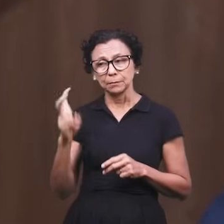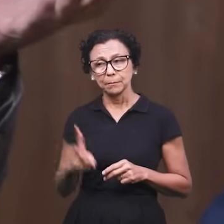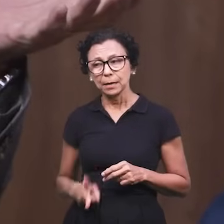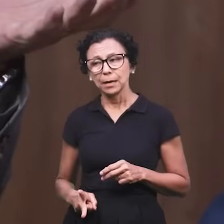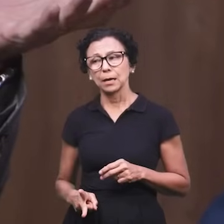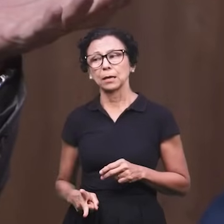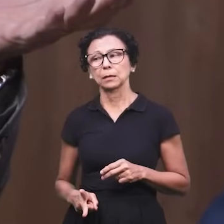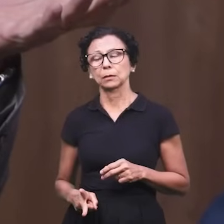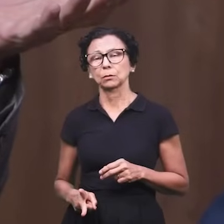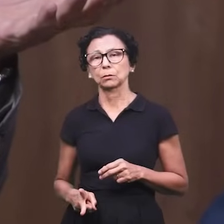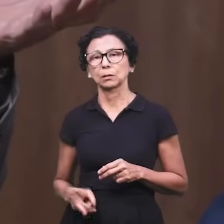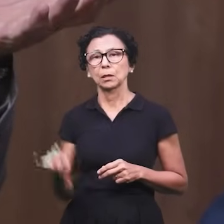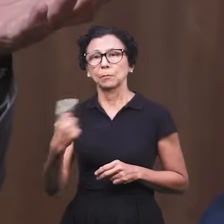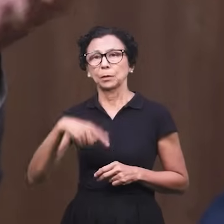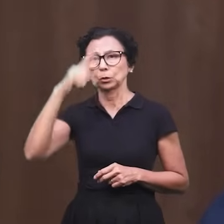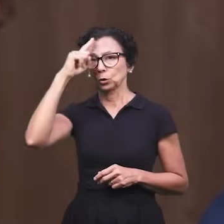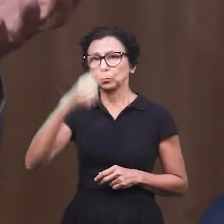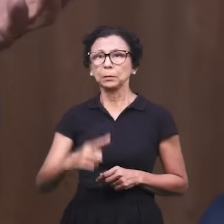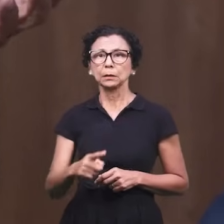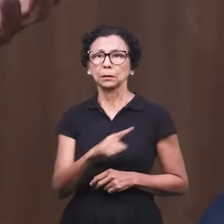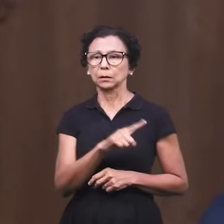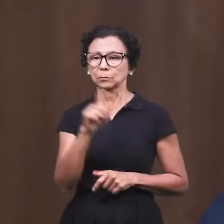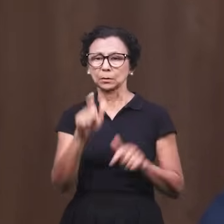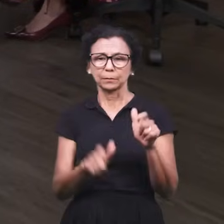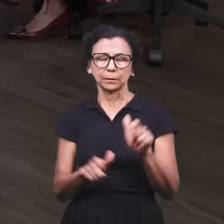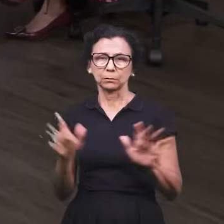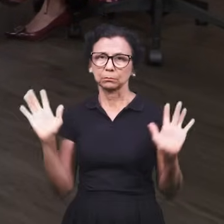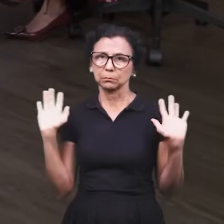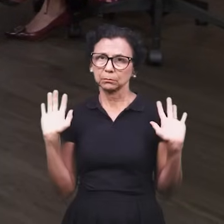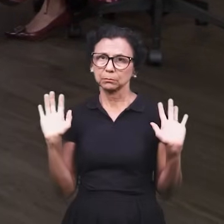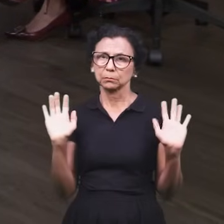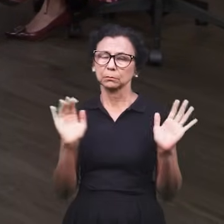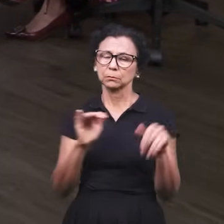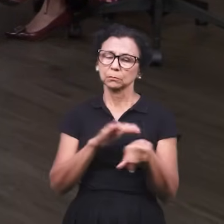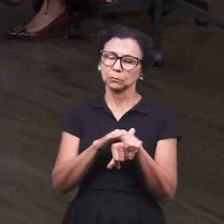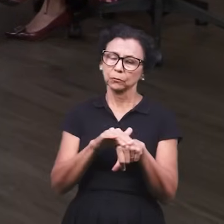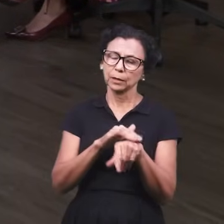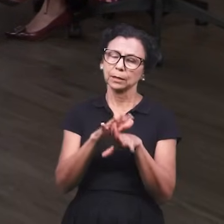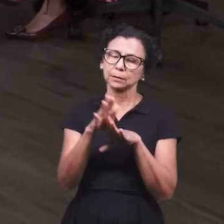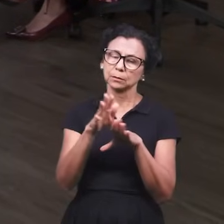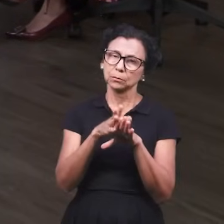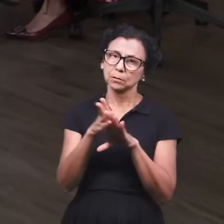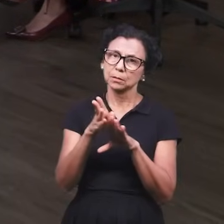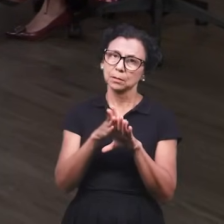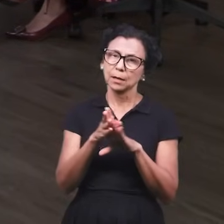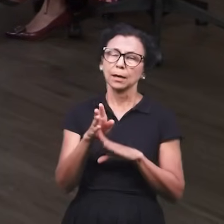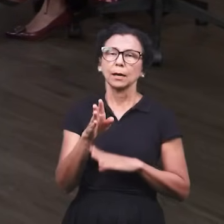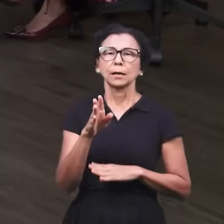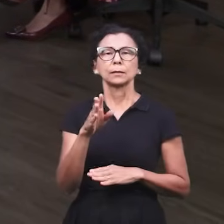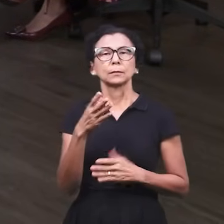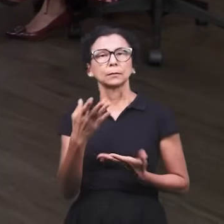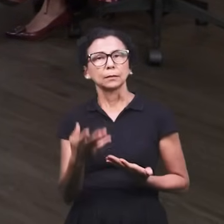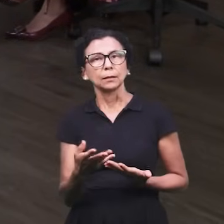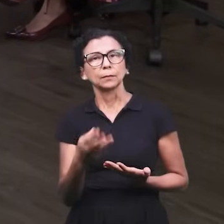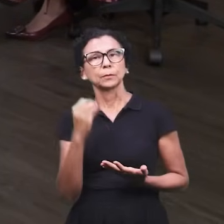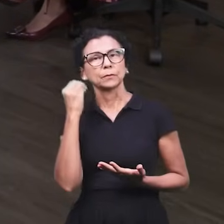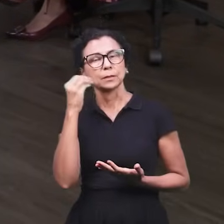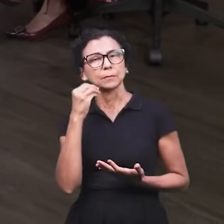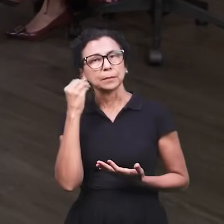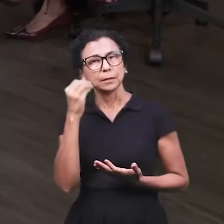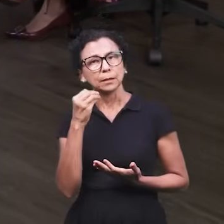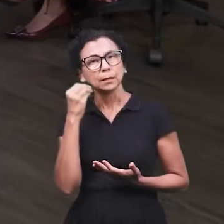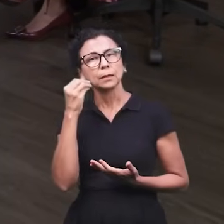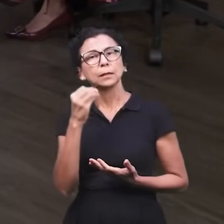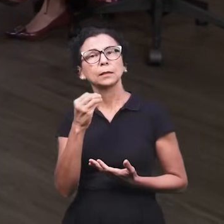não sou dono da vida de ninguém, nós não mandamos nas ovelhas. Você conversa com a ovelha, você orienta com a sua experiência que você tem de